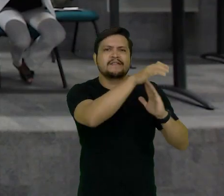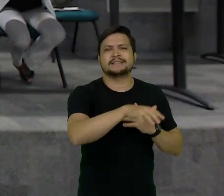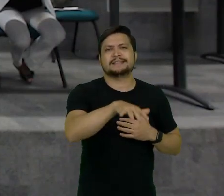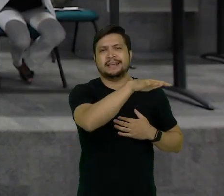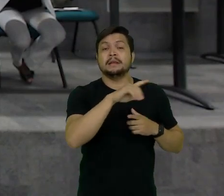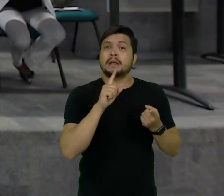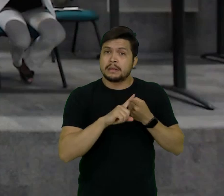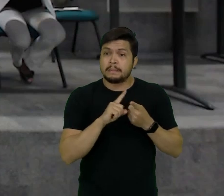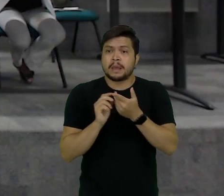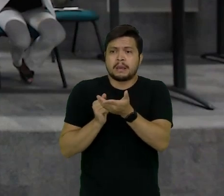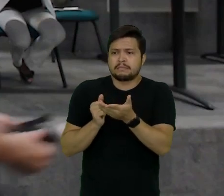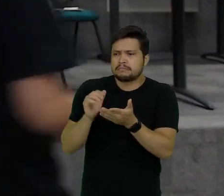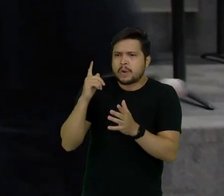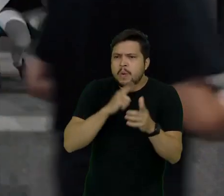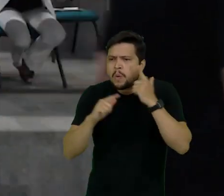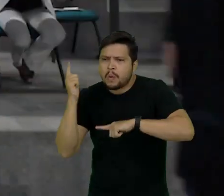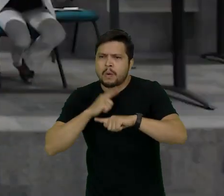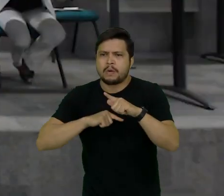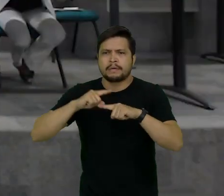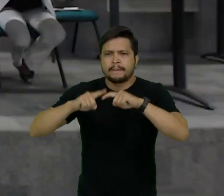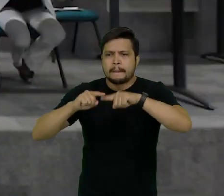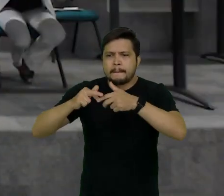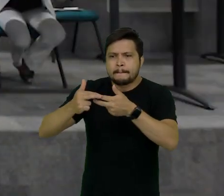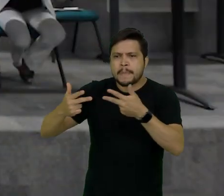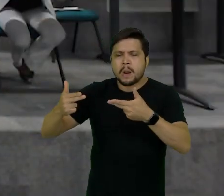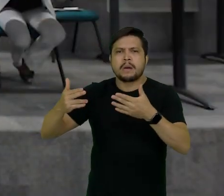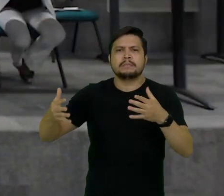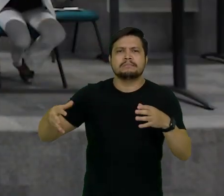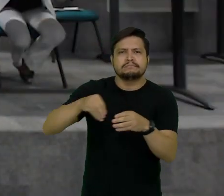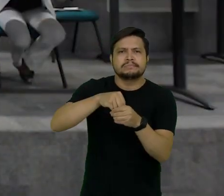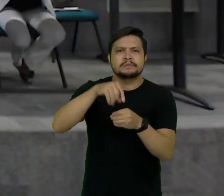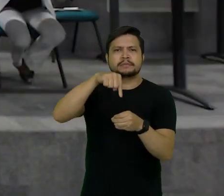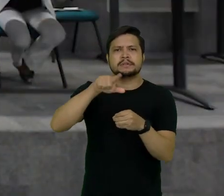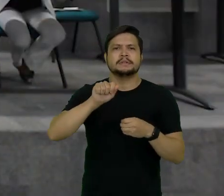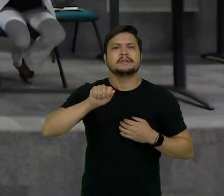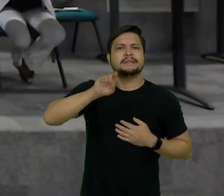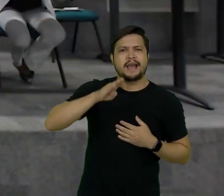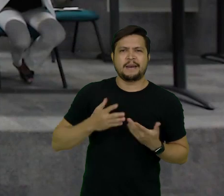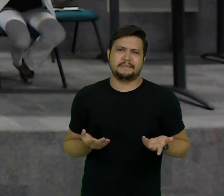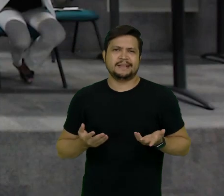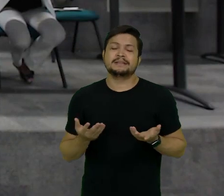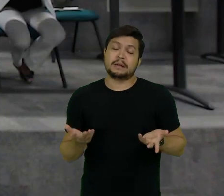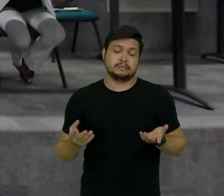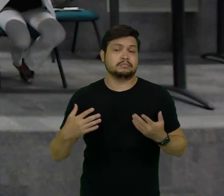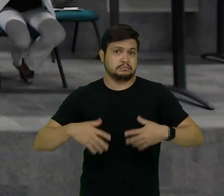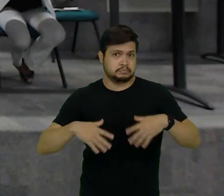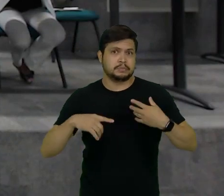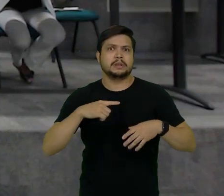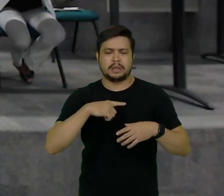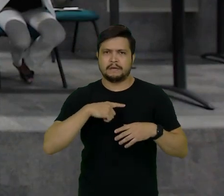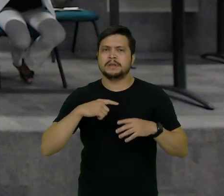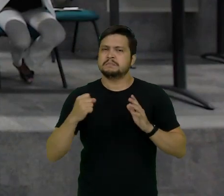laboratórios. Então, é uma pessoa, assim, que fez a diferença na zootecnia, né? Os